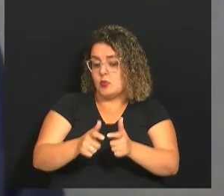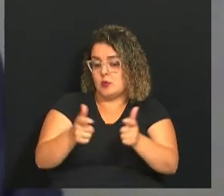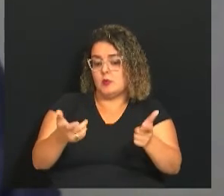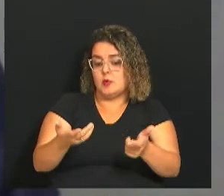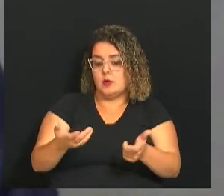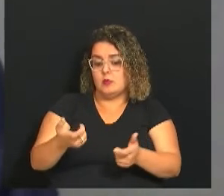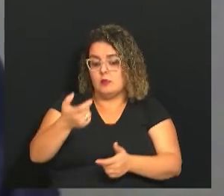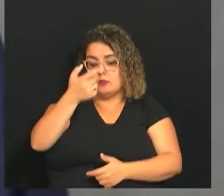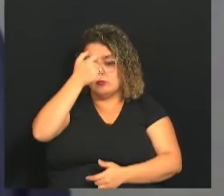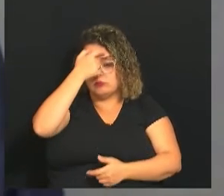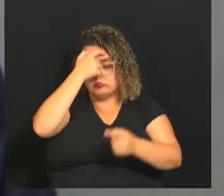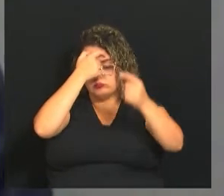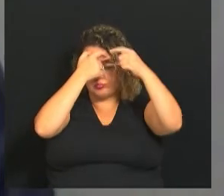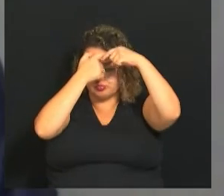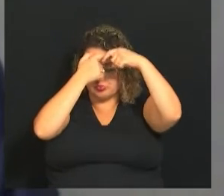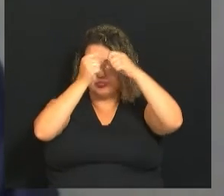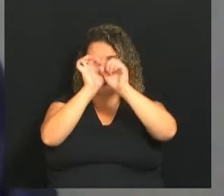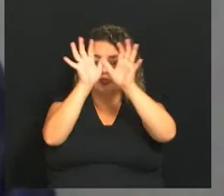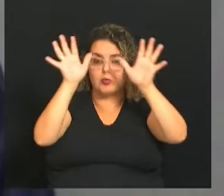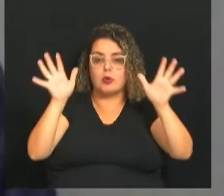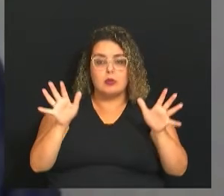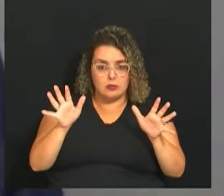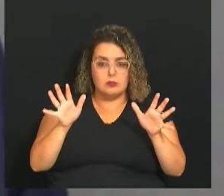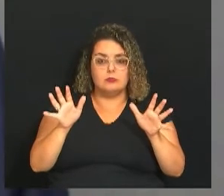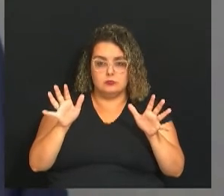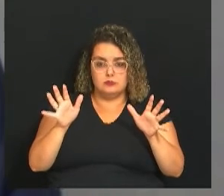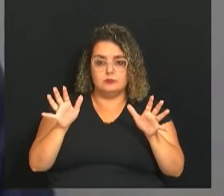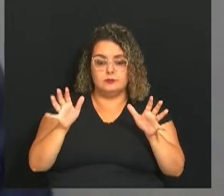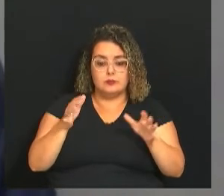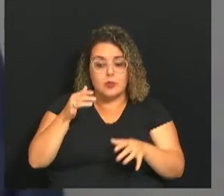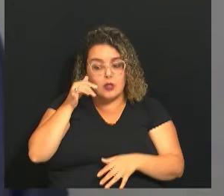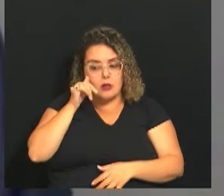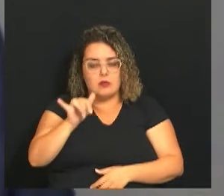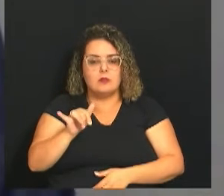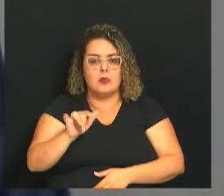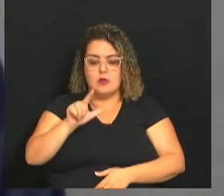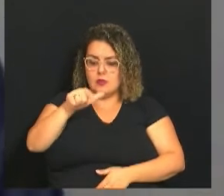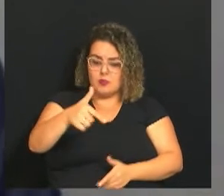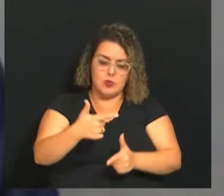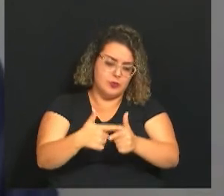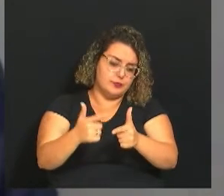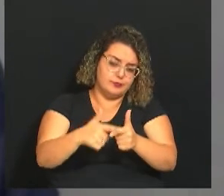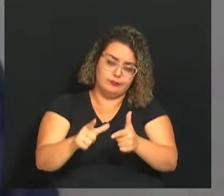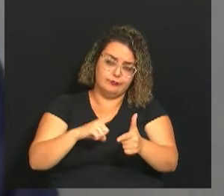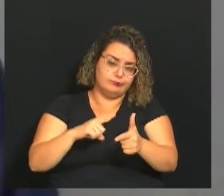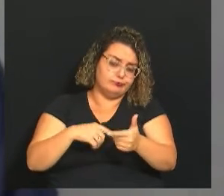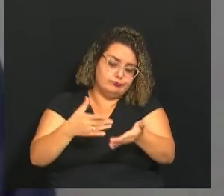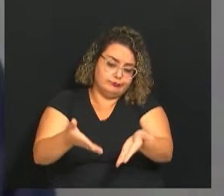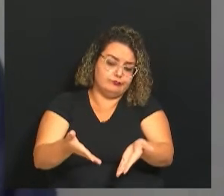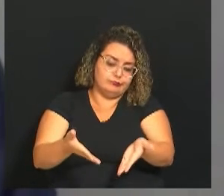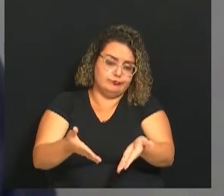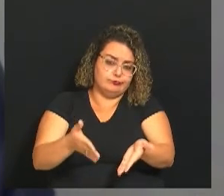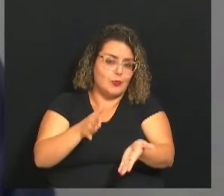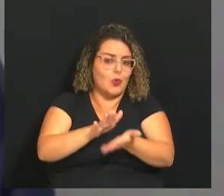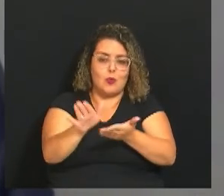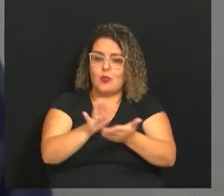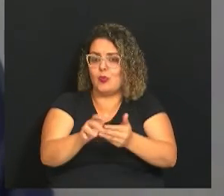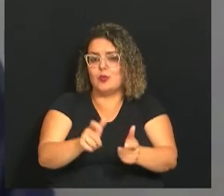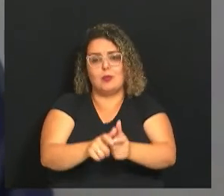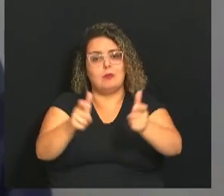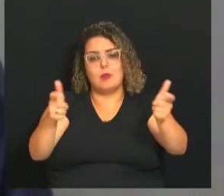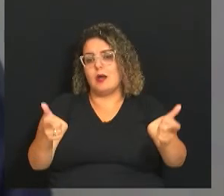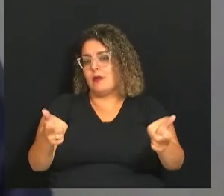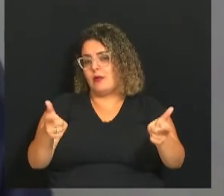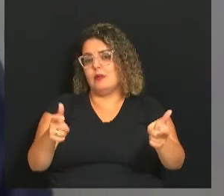do investimento na prevenção. Depois que o problema já existe, o custo é muito elevado. A prevenção é